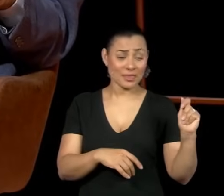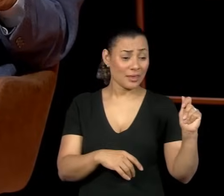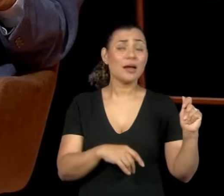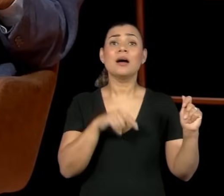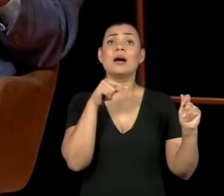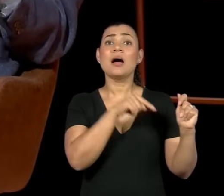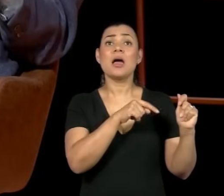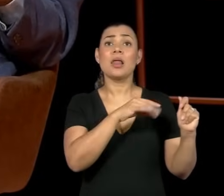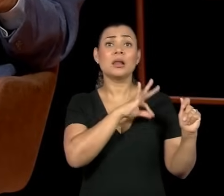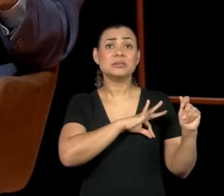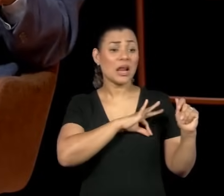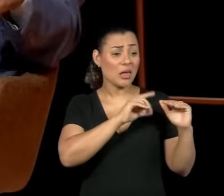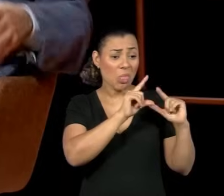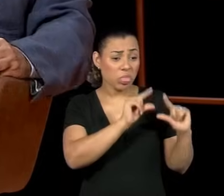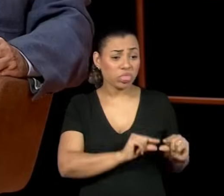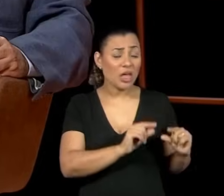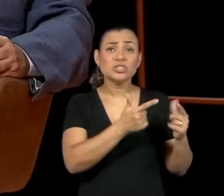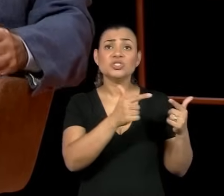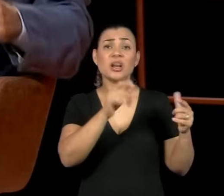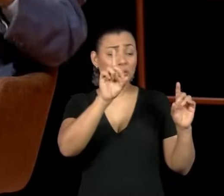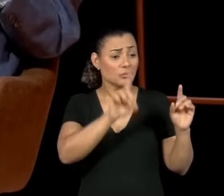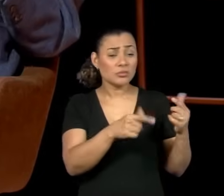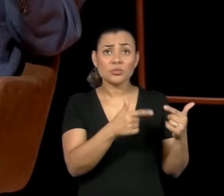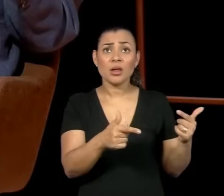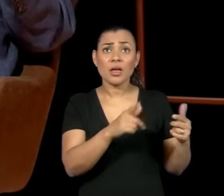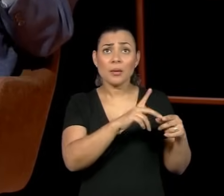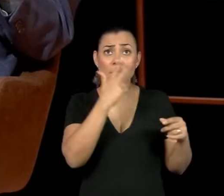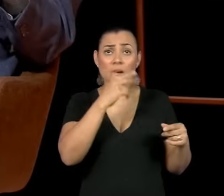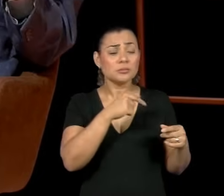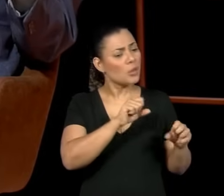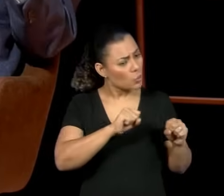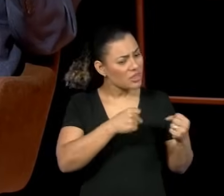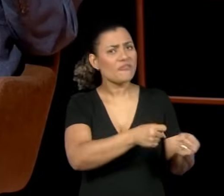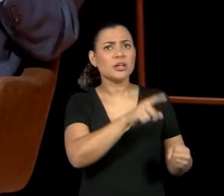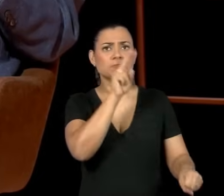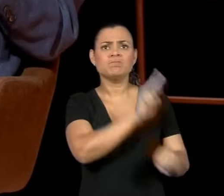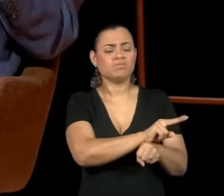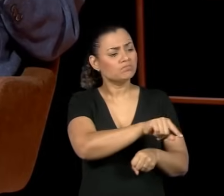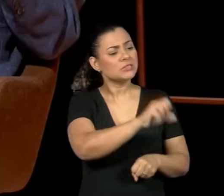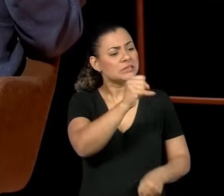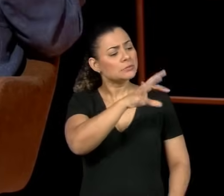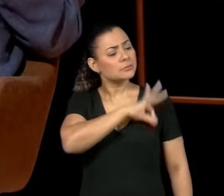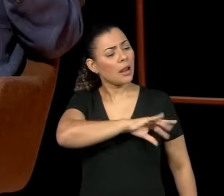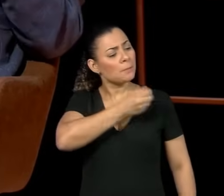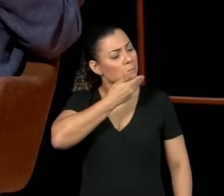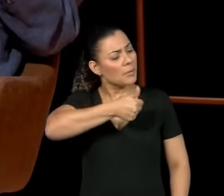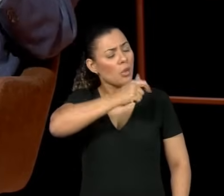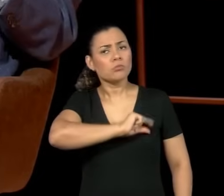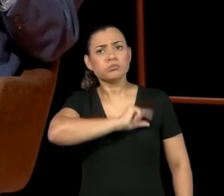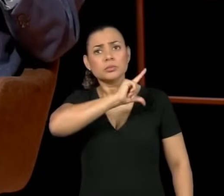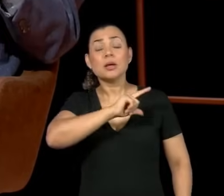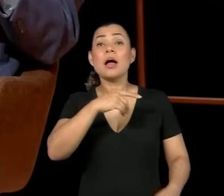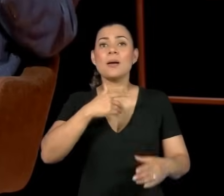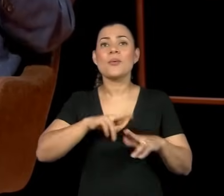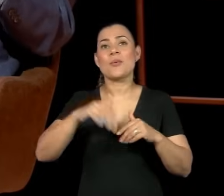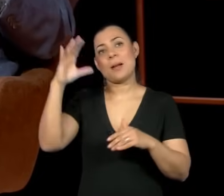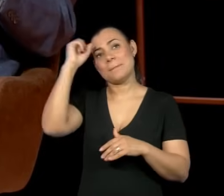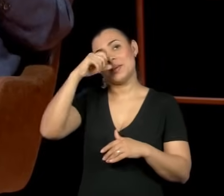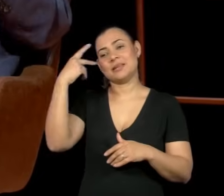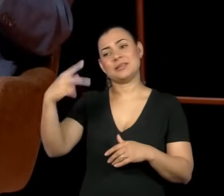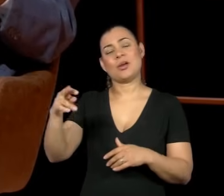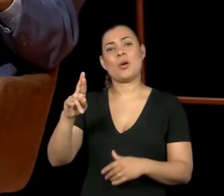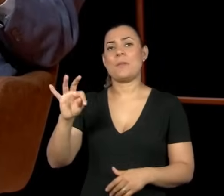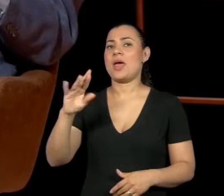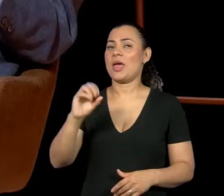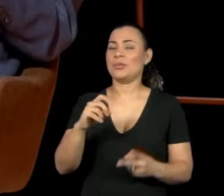condições financeiras, sem receber os seus direitos. Então, defendi e aprendi muito com o Roberto Carvalho, muito, e com